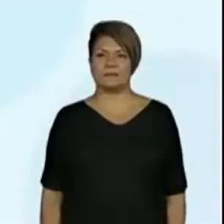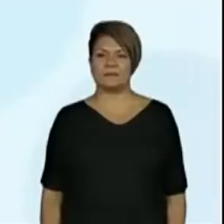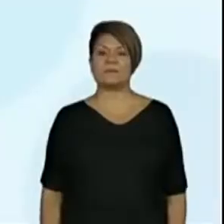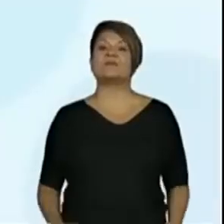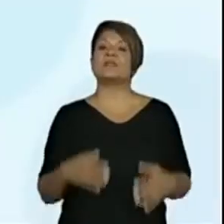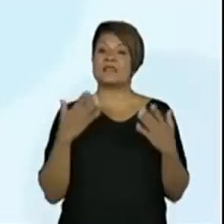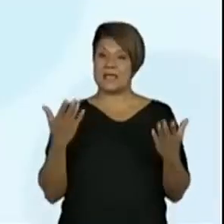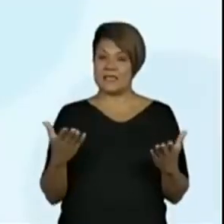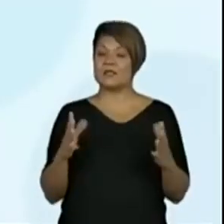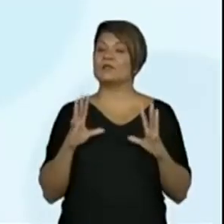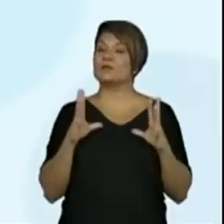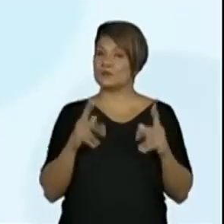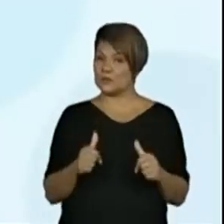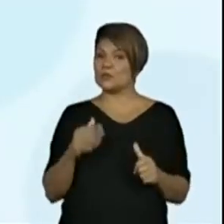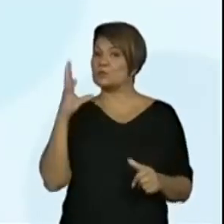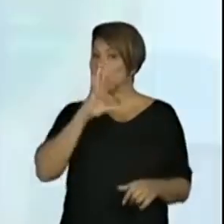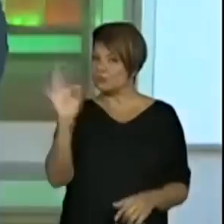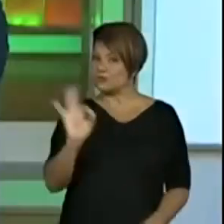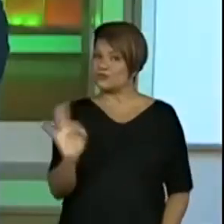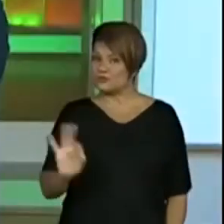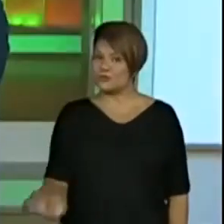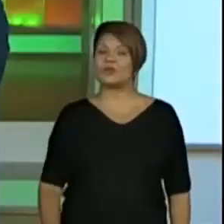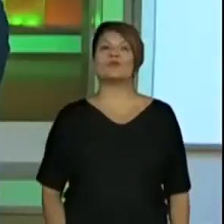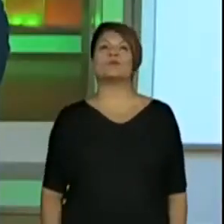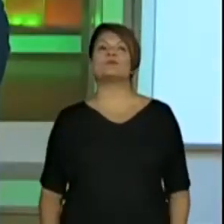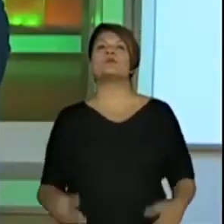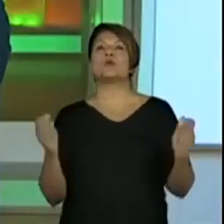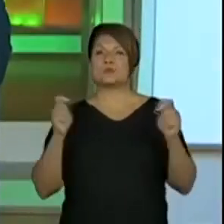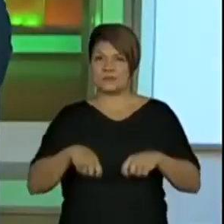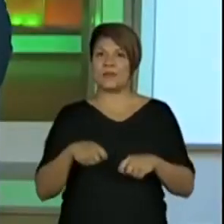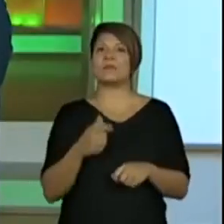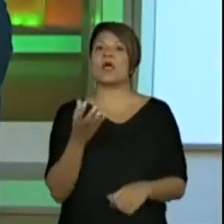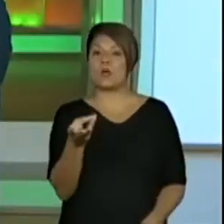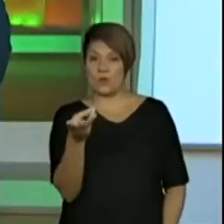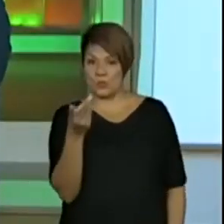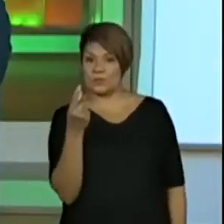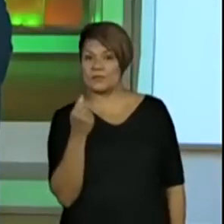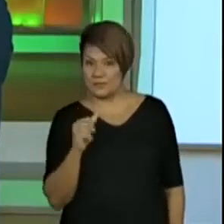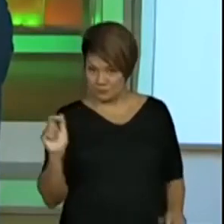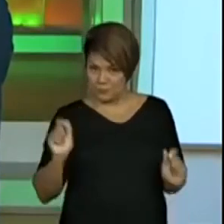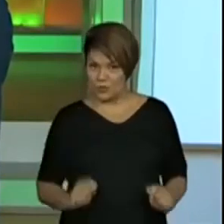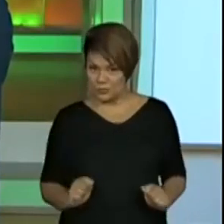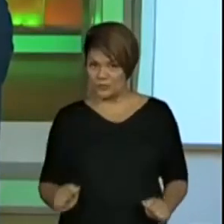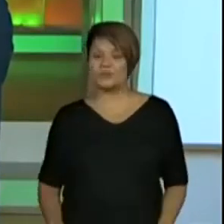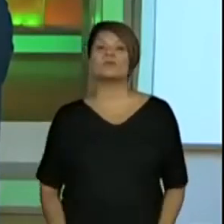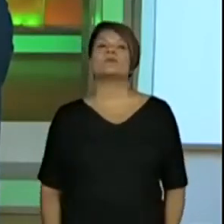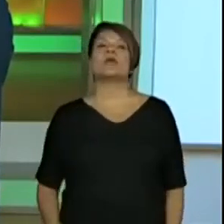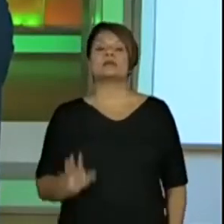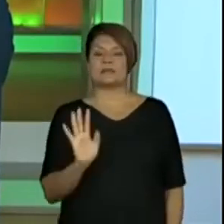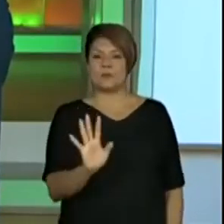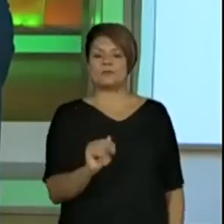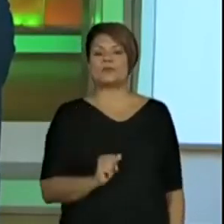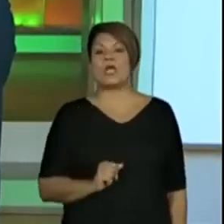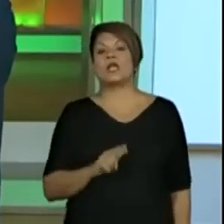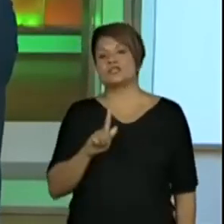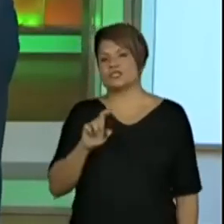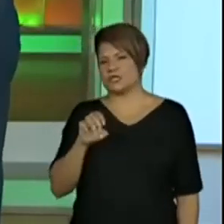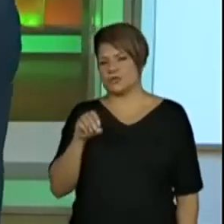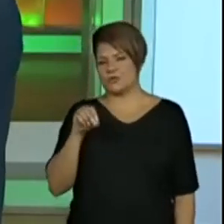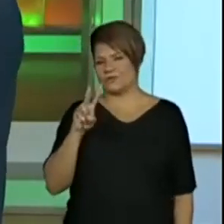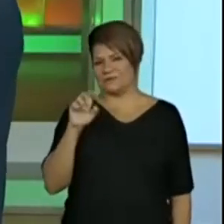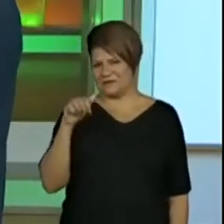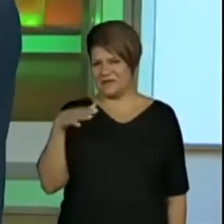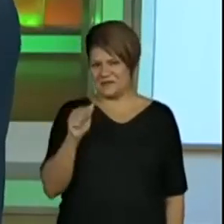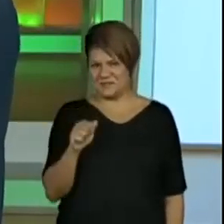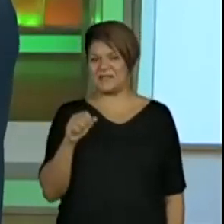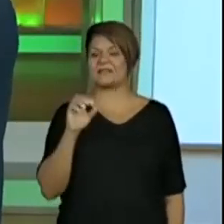Tudo aí, bonitinho. Podemos contar, professora? Podemos, ó. A Giovana, o Samuel, que já